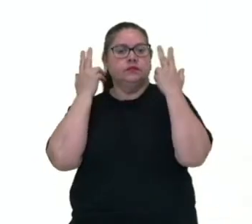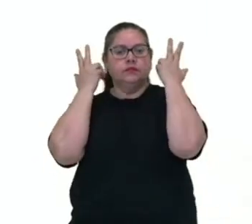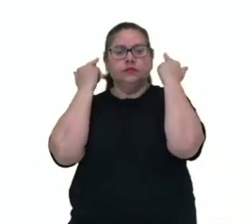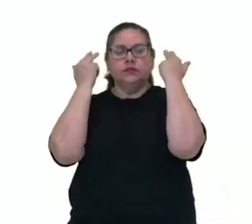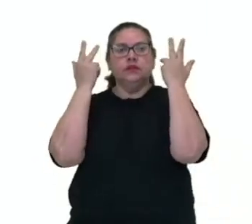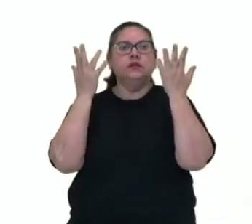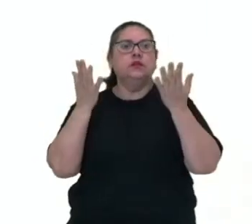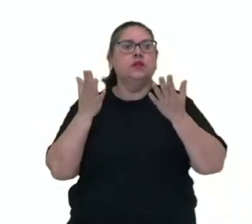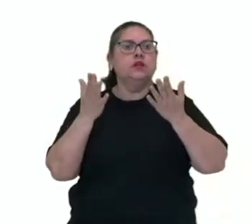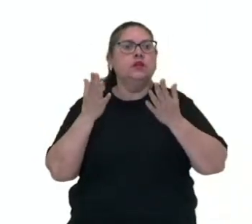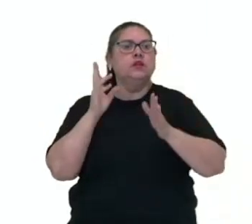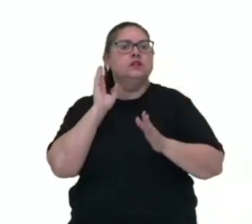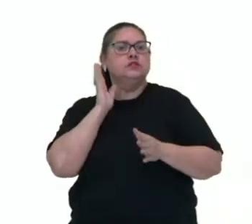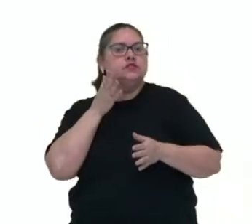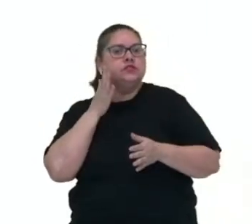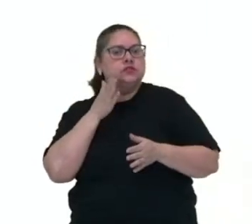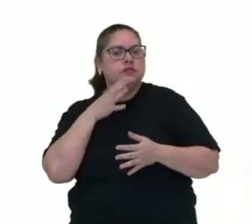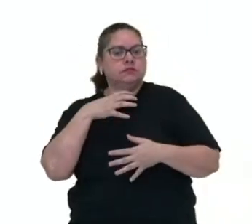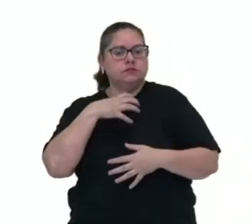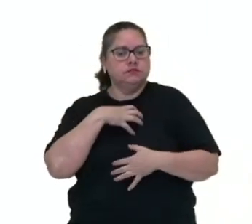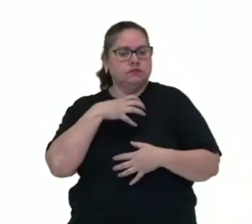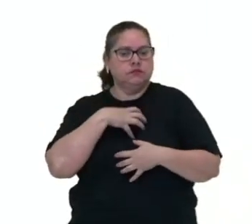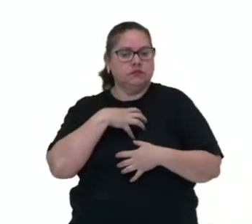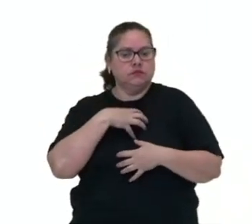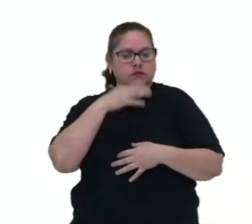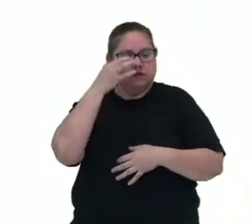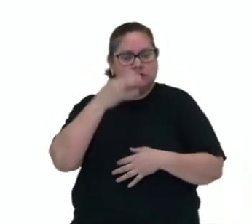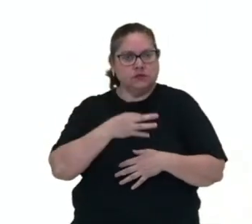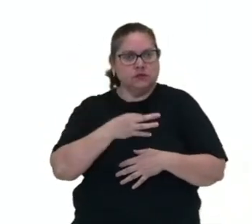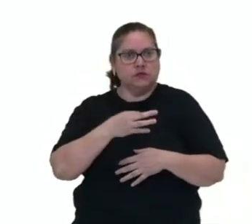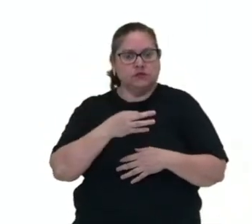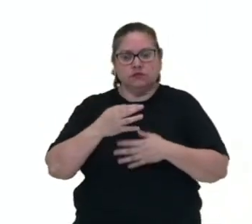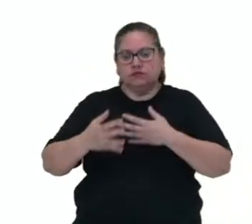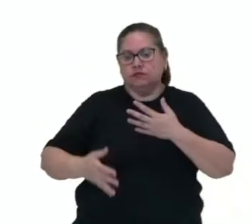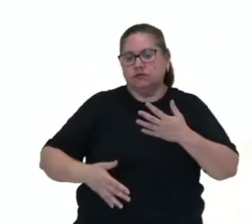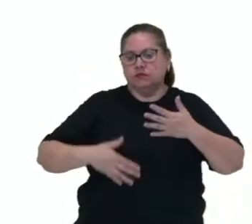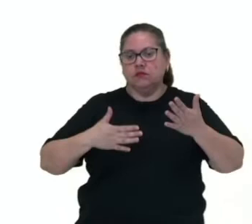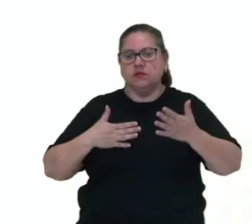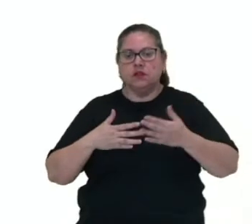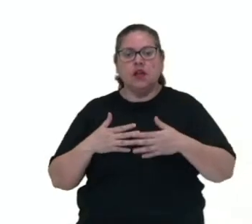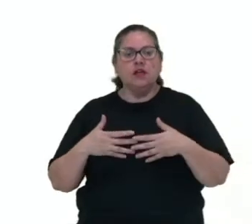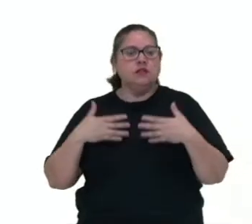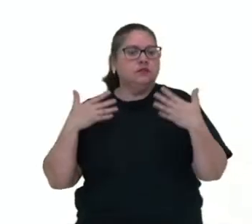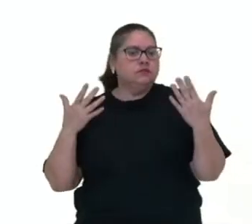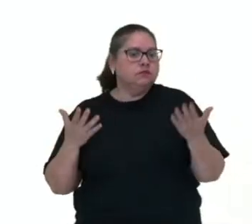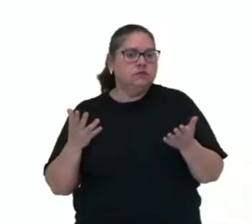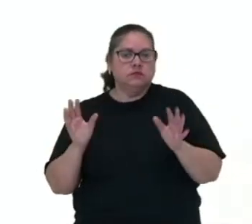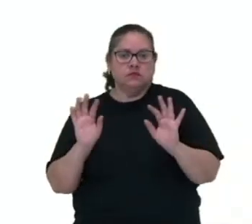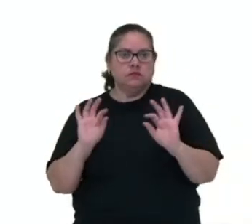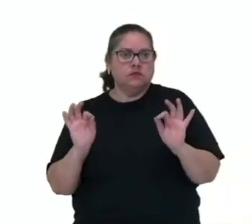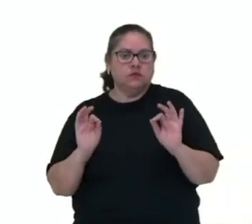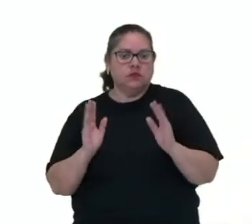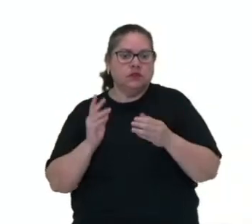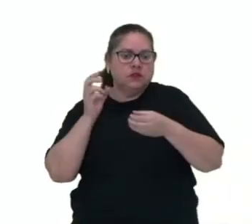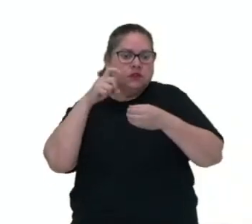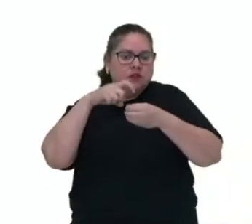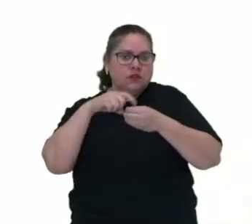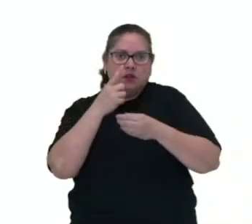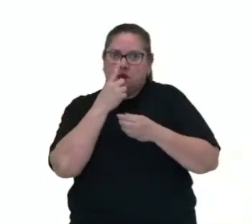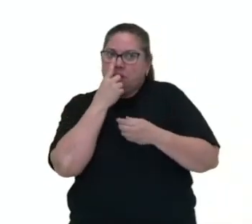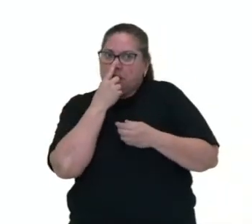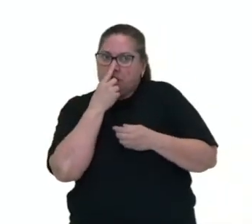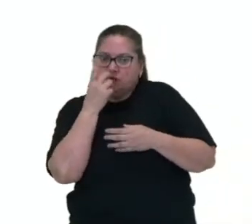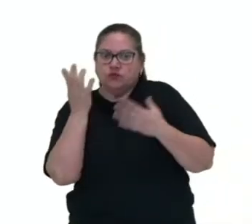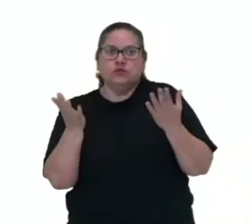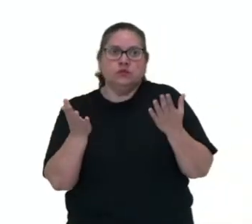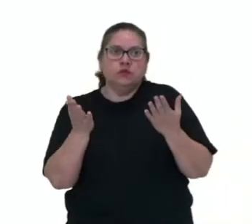naturalidade. Você já se comporta de maneira correta com os gestos quando está à vontade nos ambientes mais íntimos. Então, tente agir